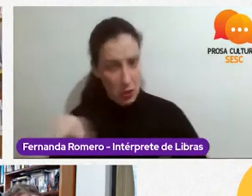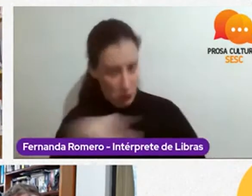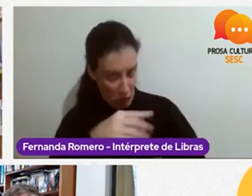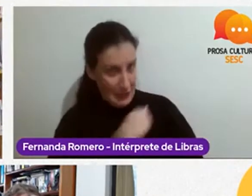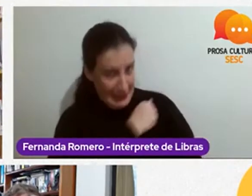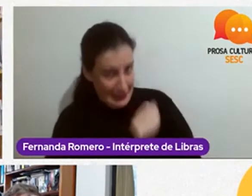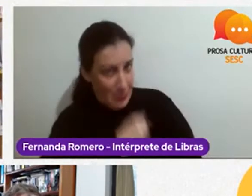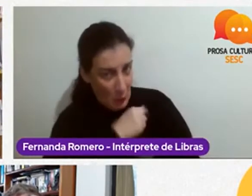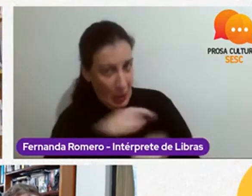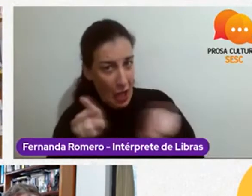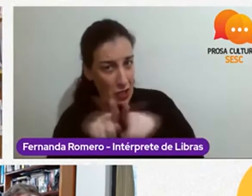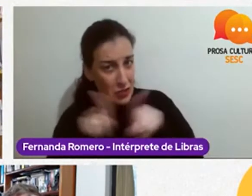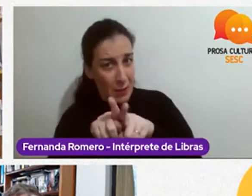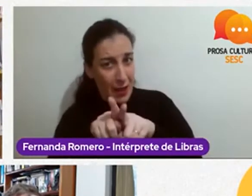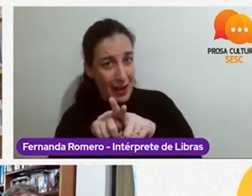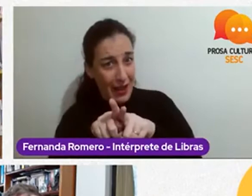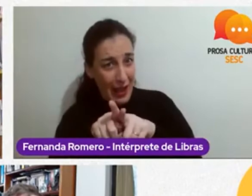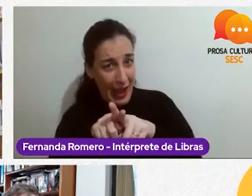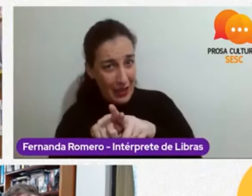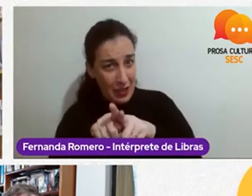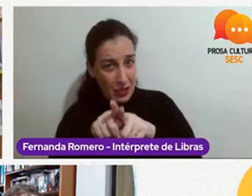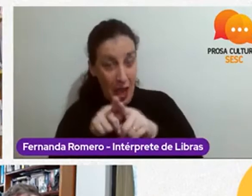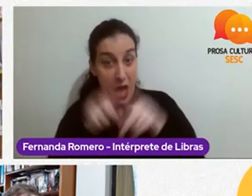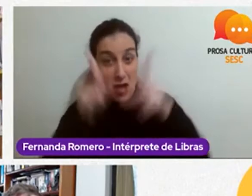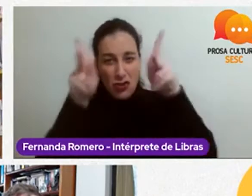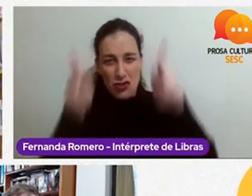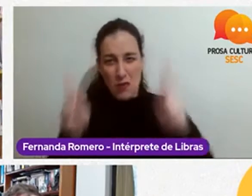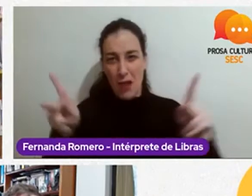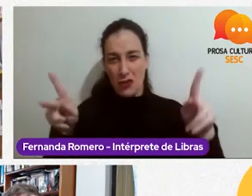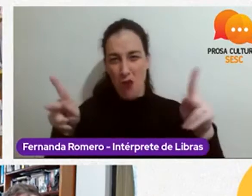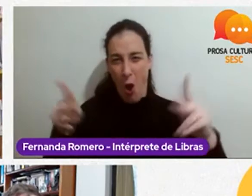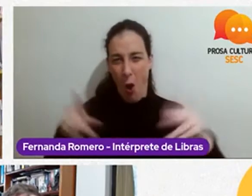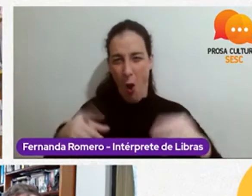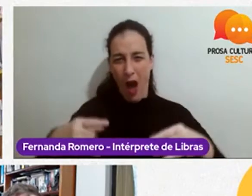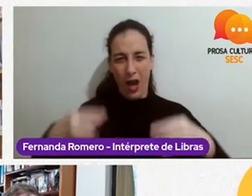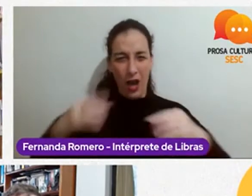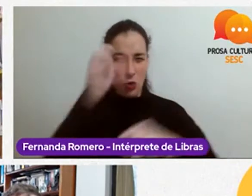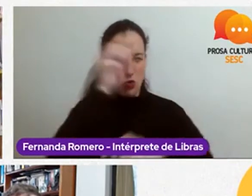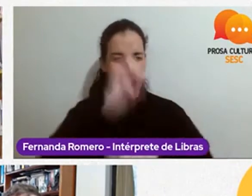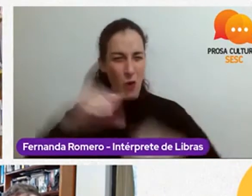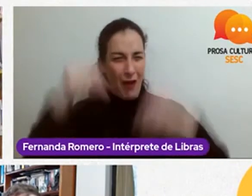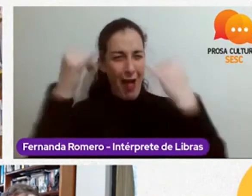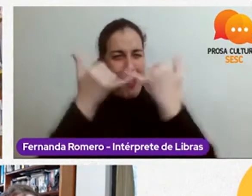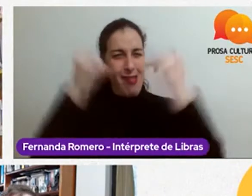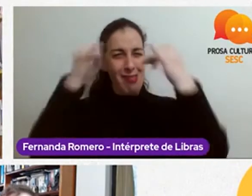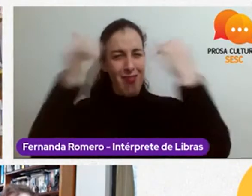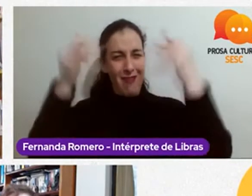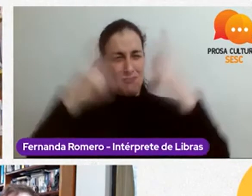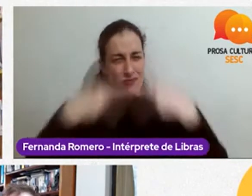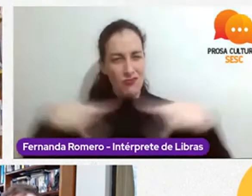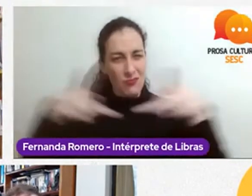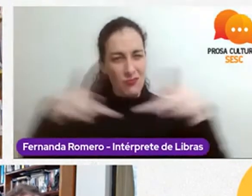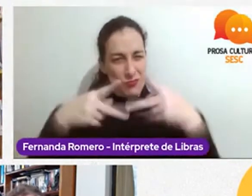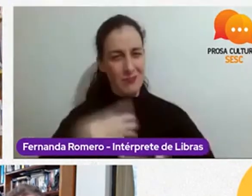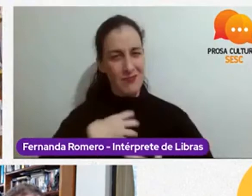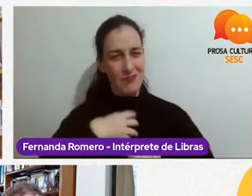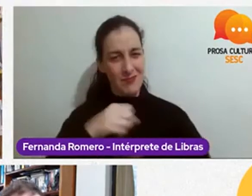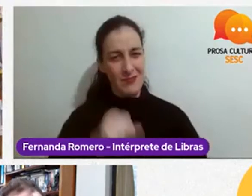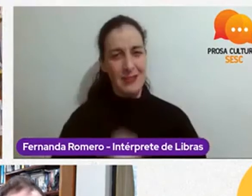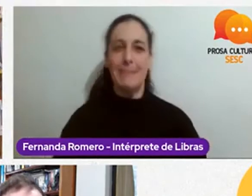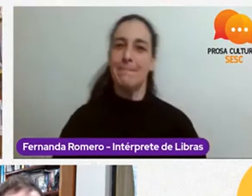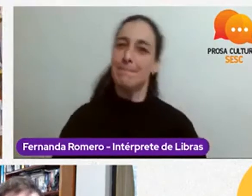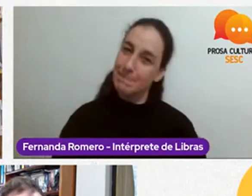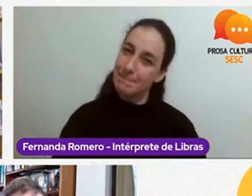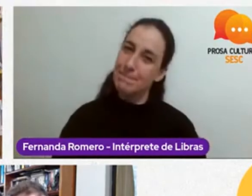muita saudade de ter as pessoas nos shows, de ter aquela energia bacana do público? Realmente a gente